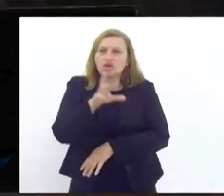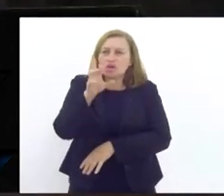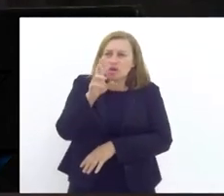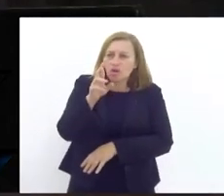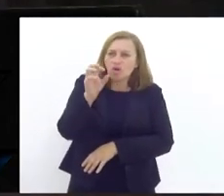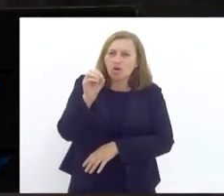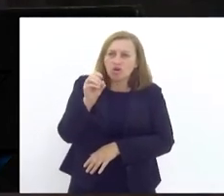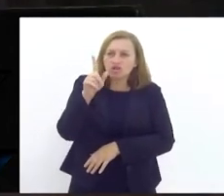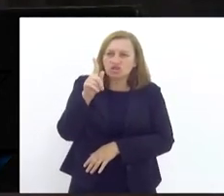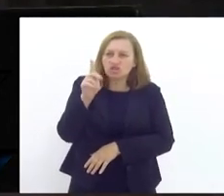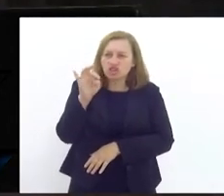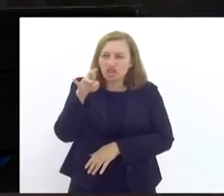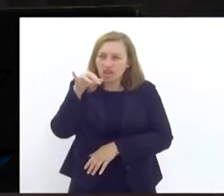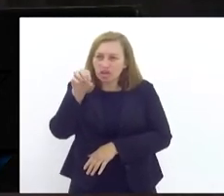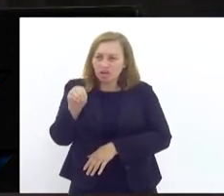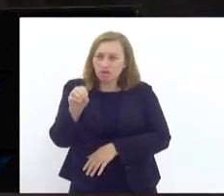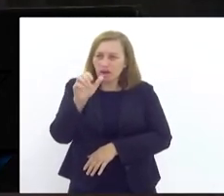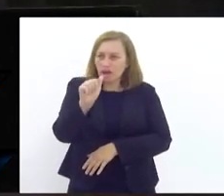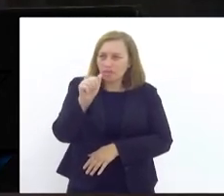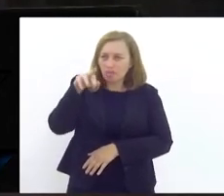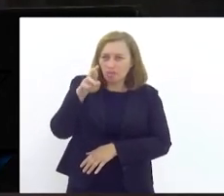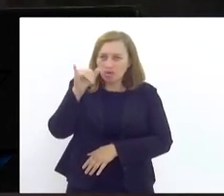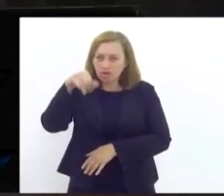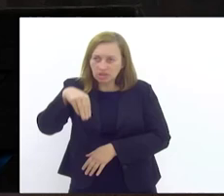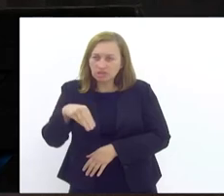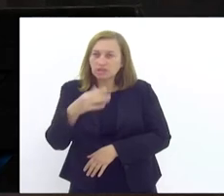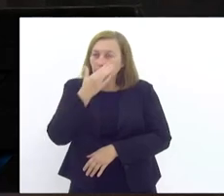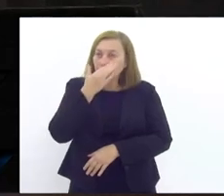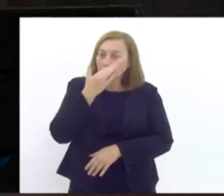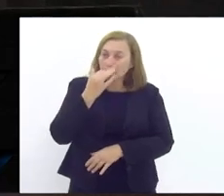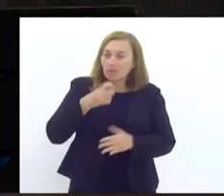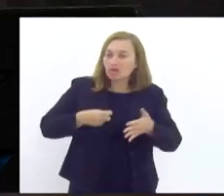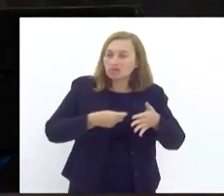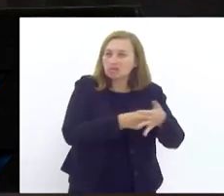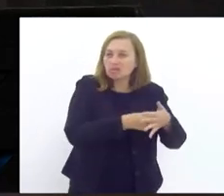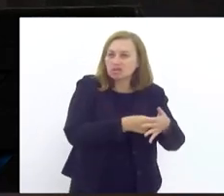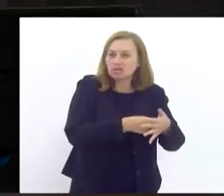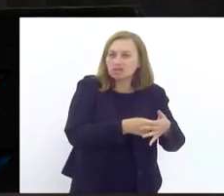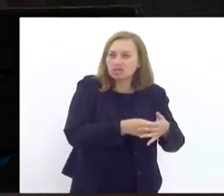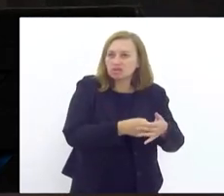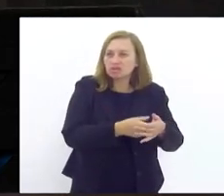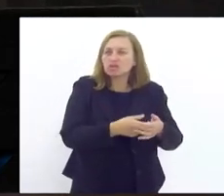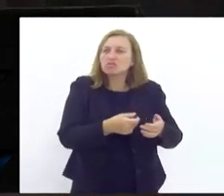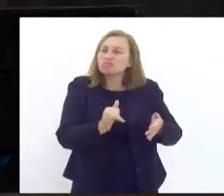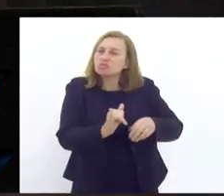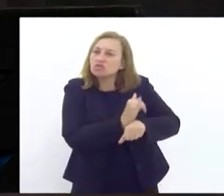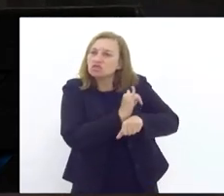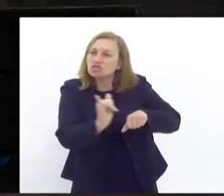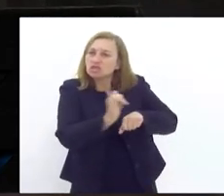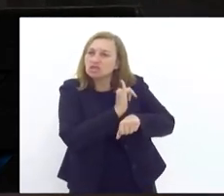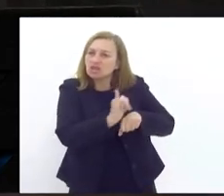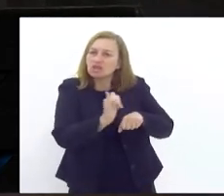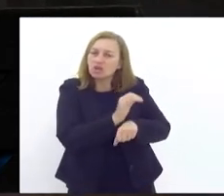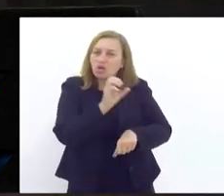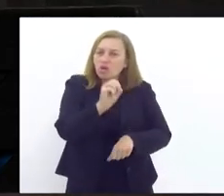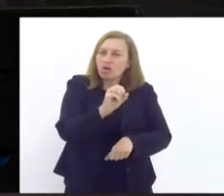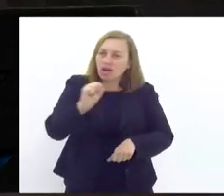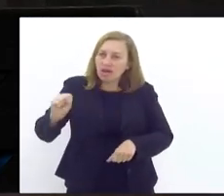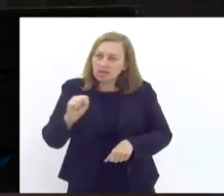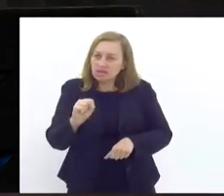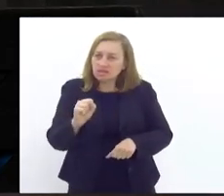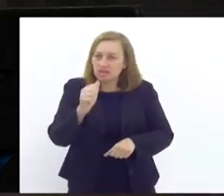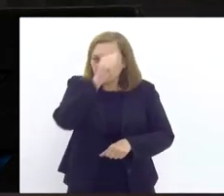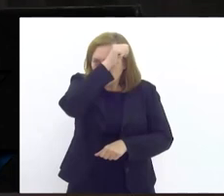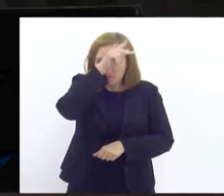está denunciando nesse exato momento um esqueminha de os na Prefeitura do Rio de Janeiro cuja iOS